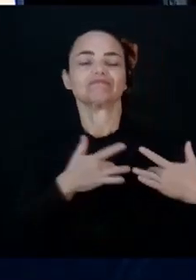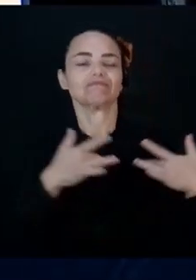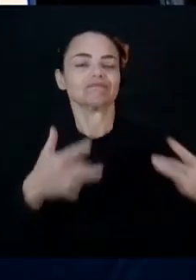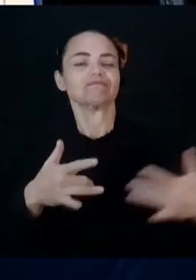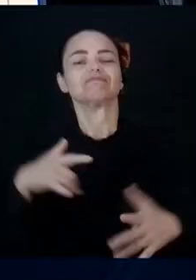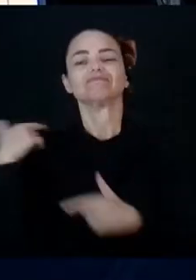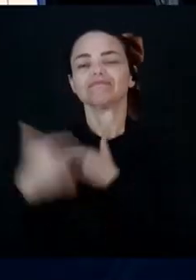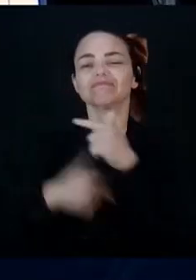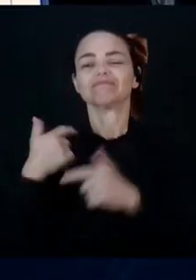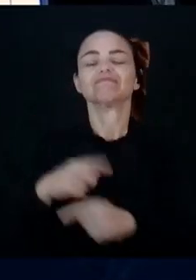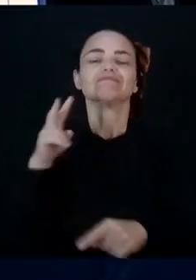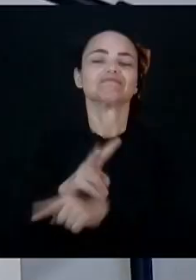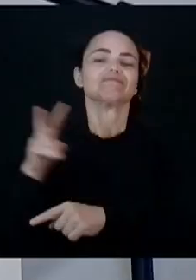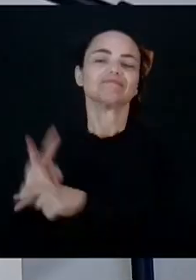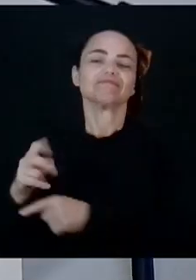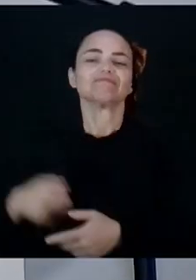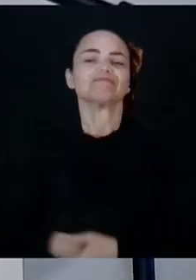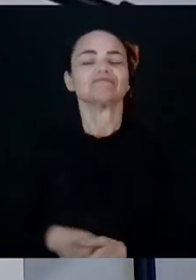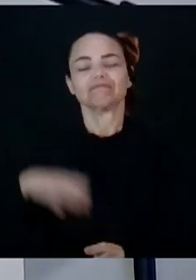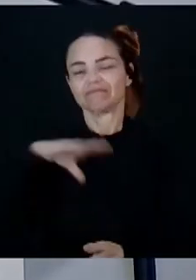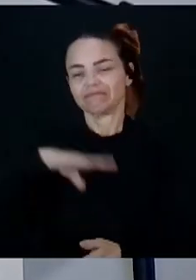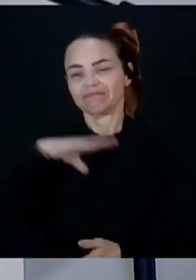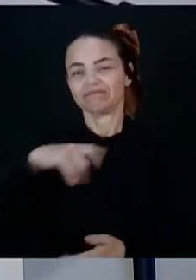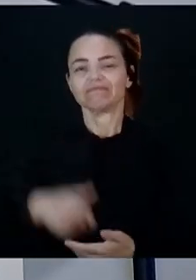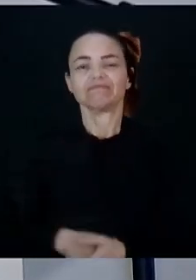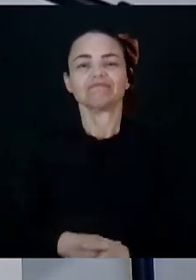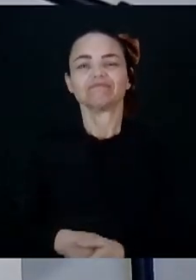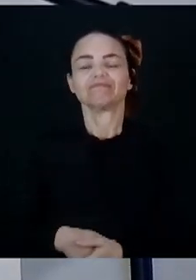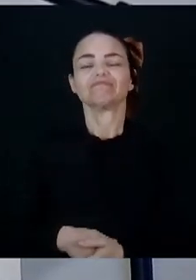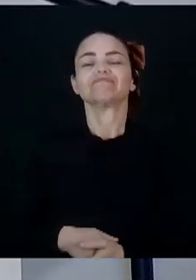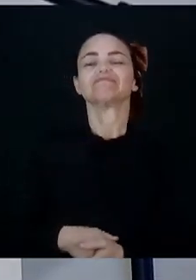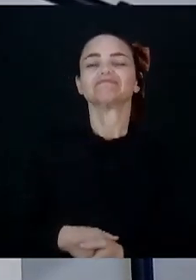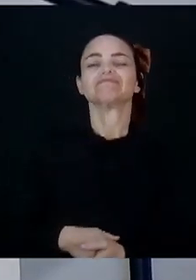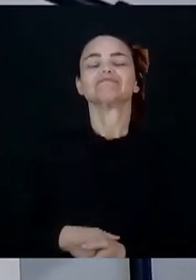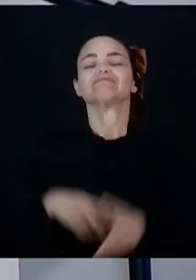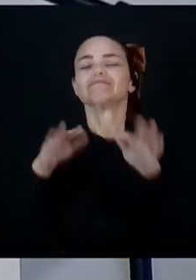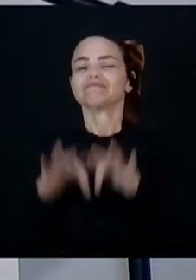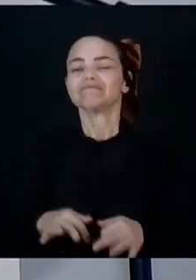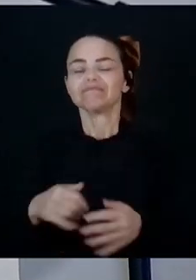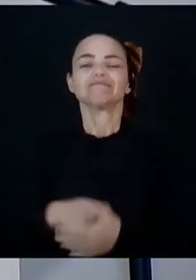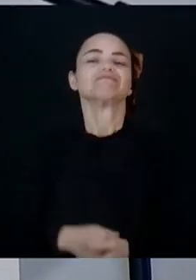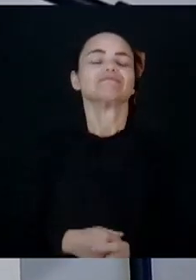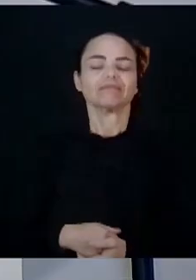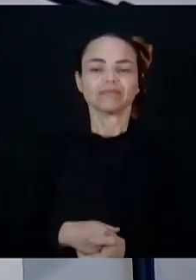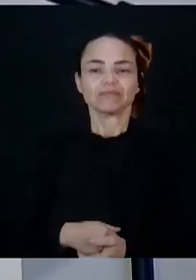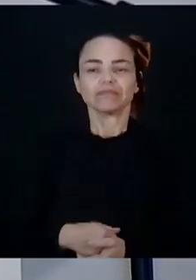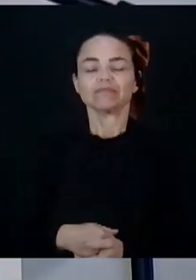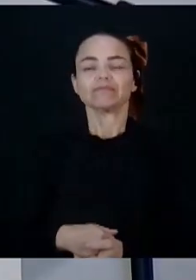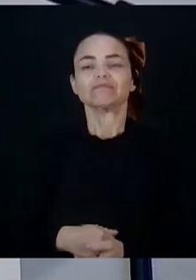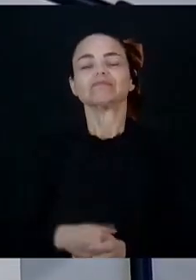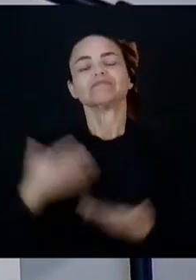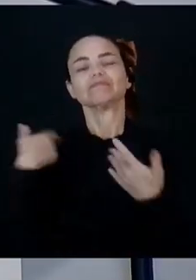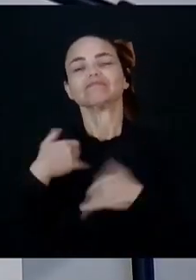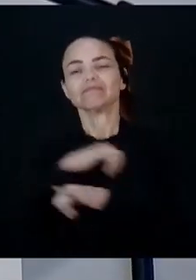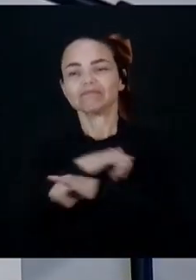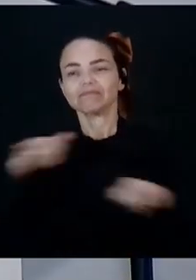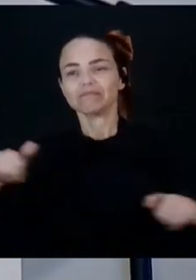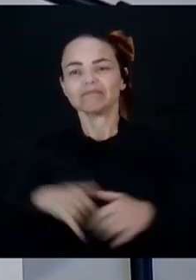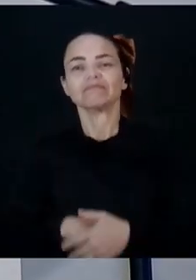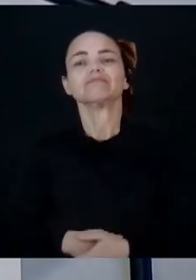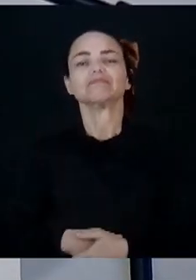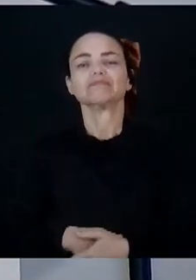preservação das raízes portuguesas. Henriqueta, para finalizar, eu quero dizer que você